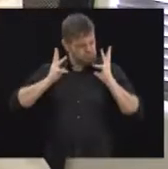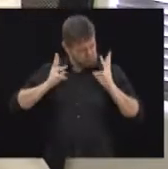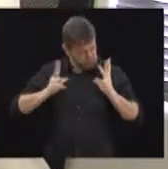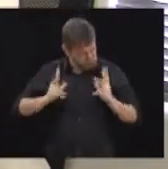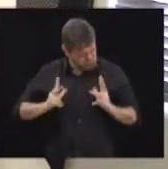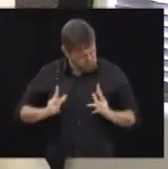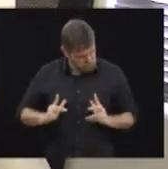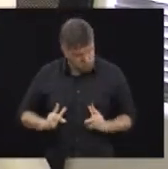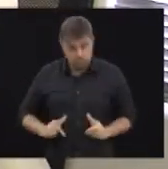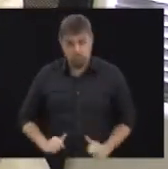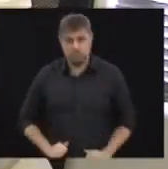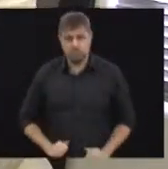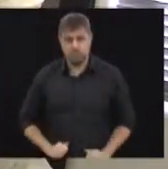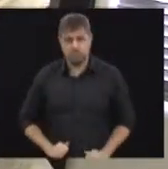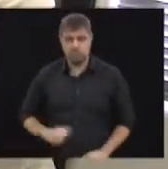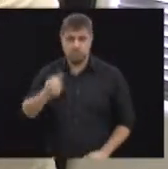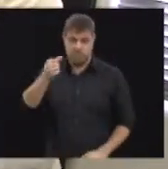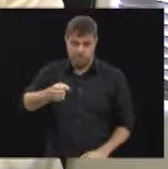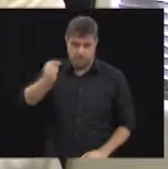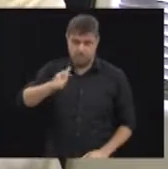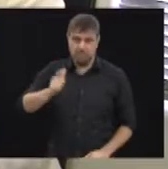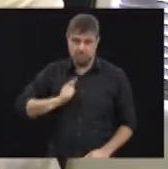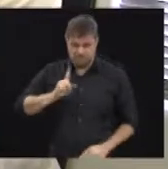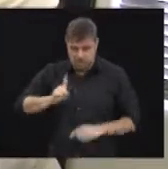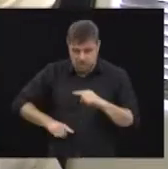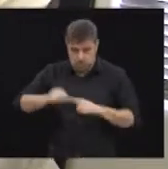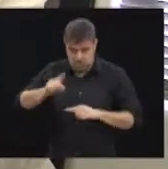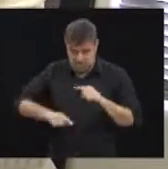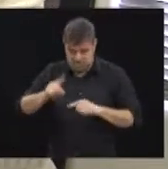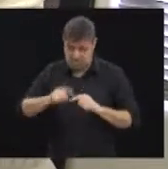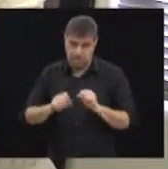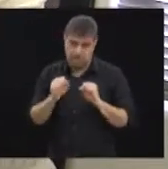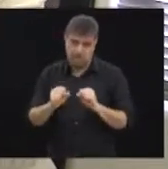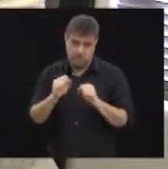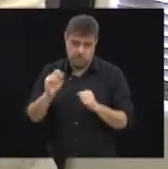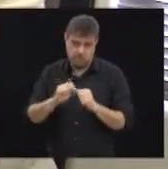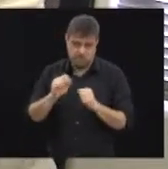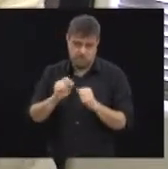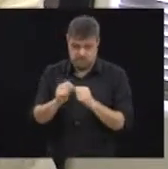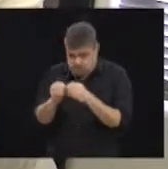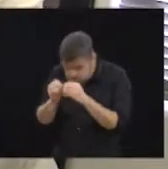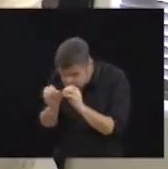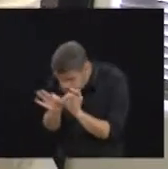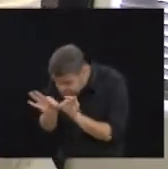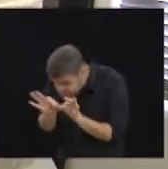acabar de despigmentar. Aí existem substâncias que você